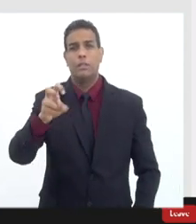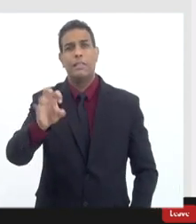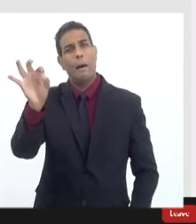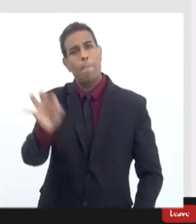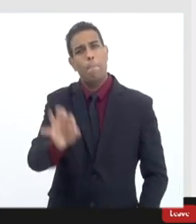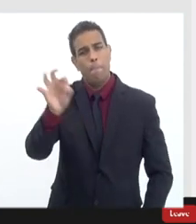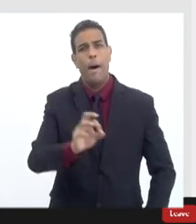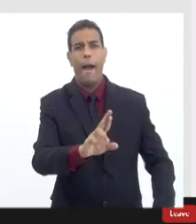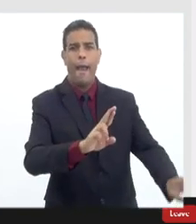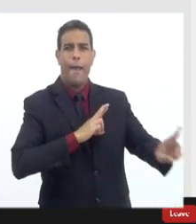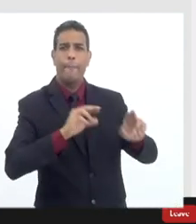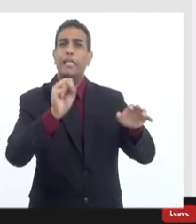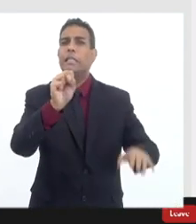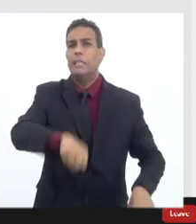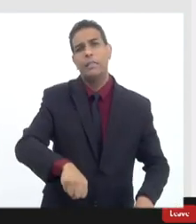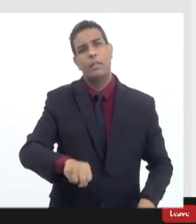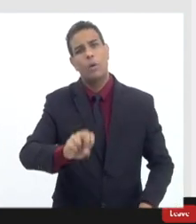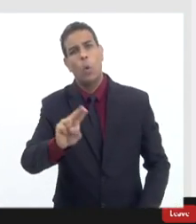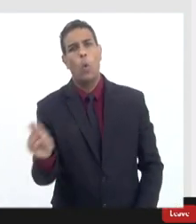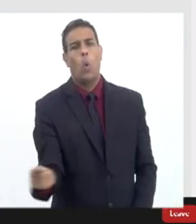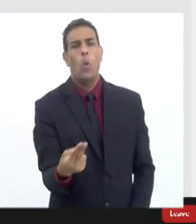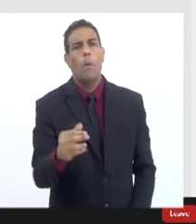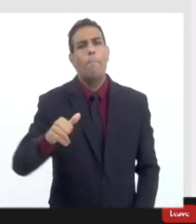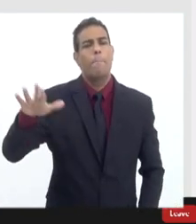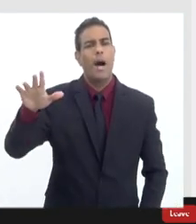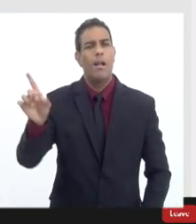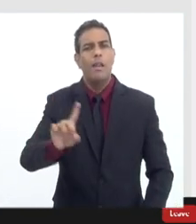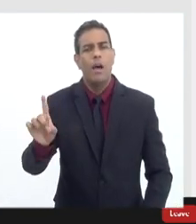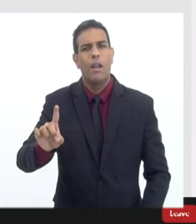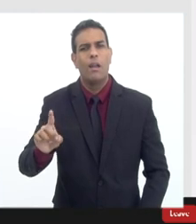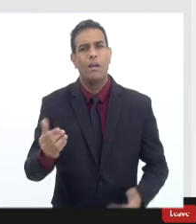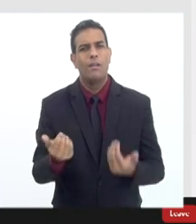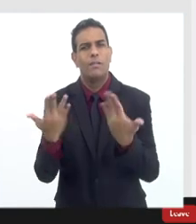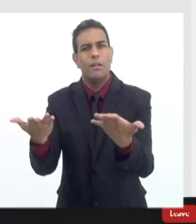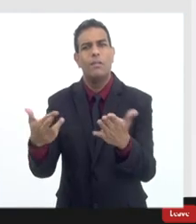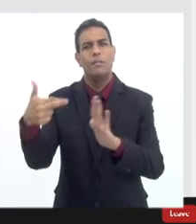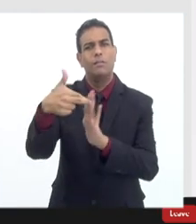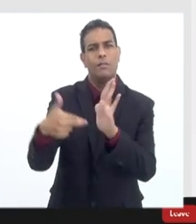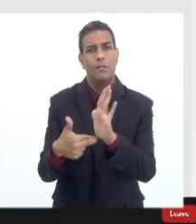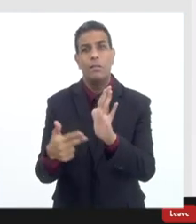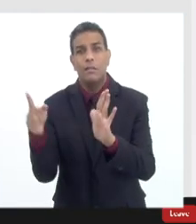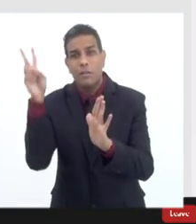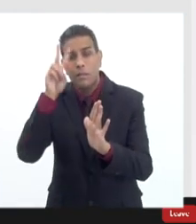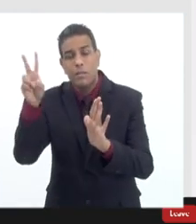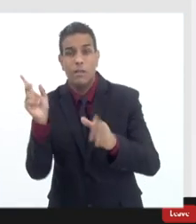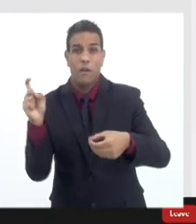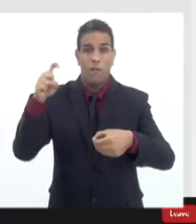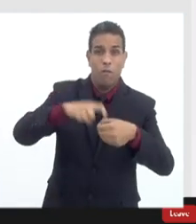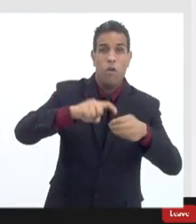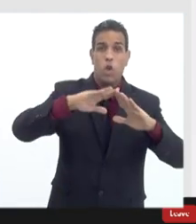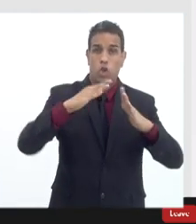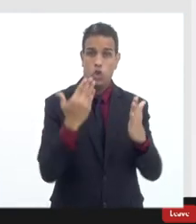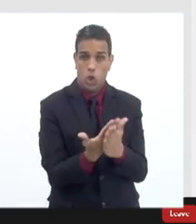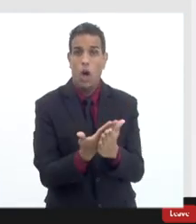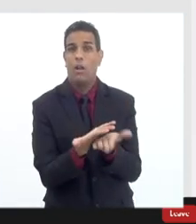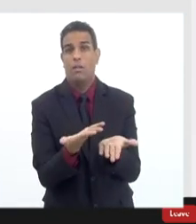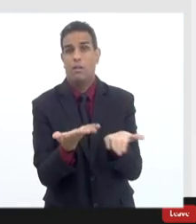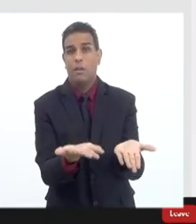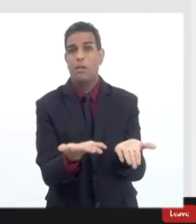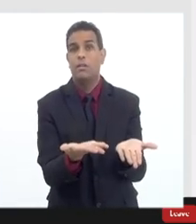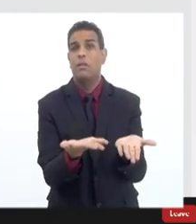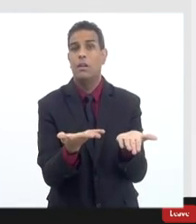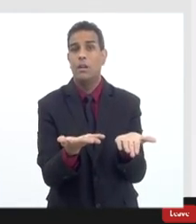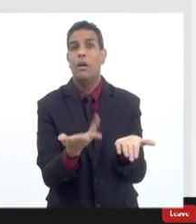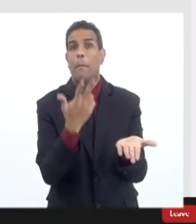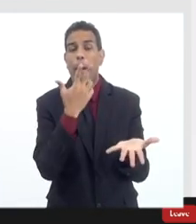37%, uma minoria considerável, considerou que não. Depois que a gente entregou o relatório e voltou às escolas, a gente já viu que, né, as